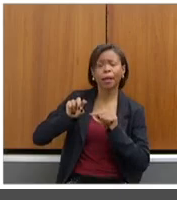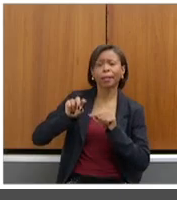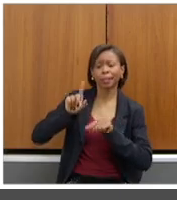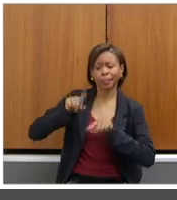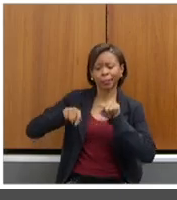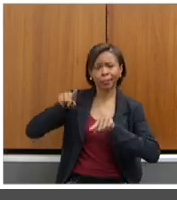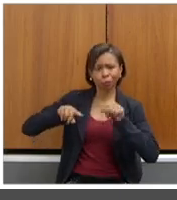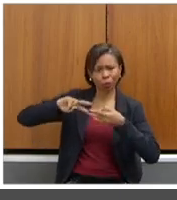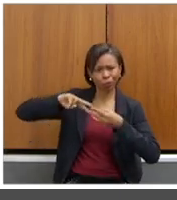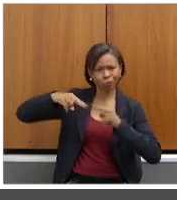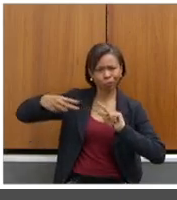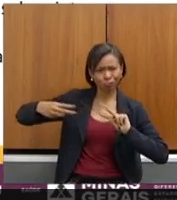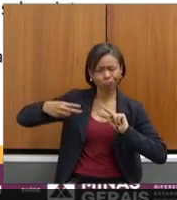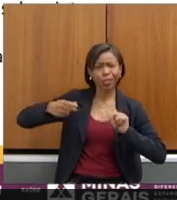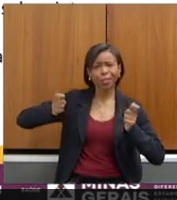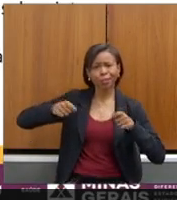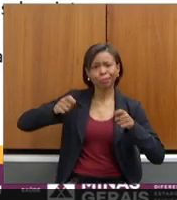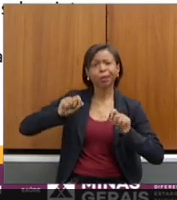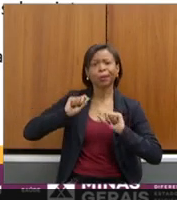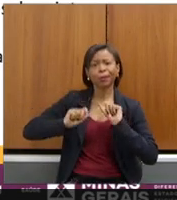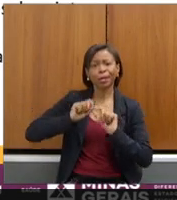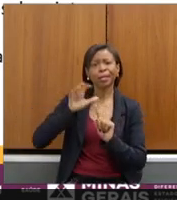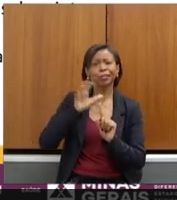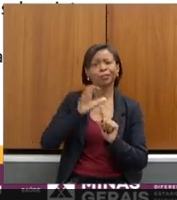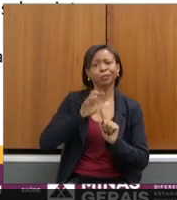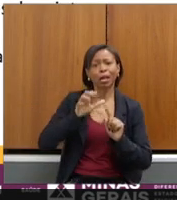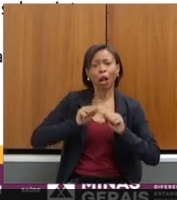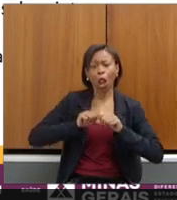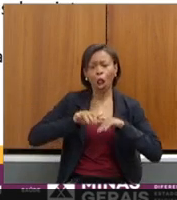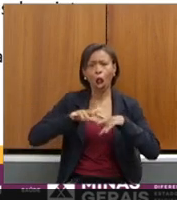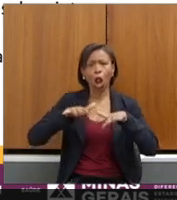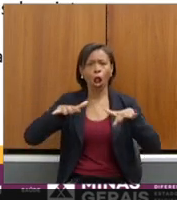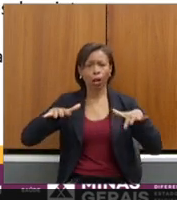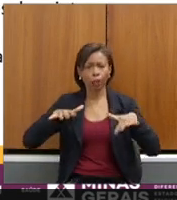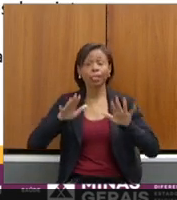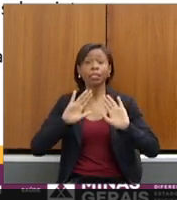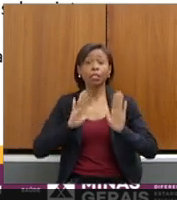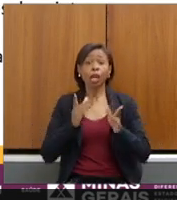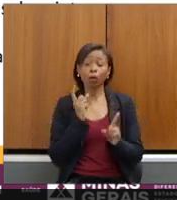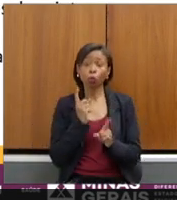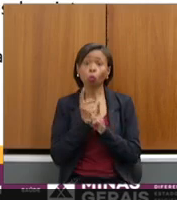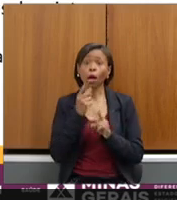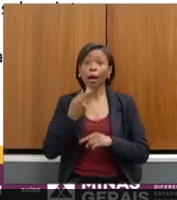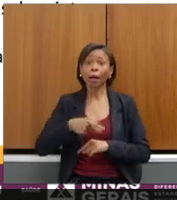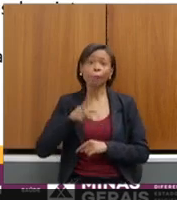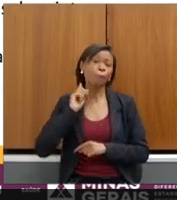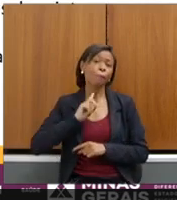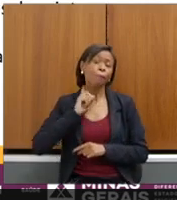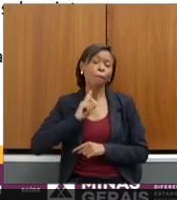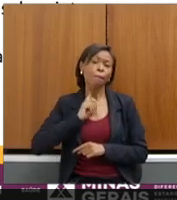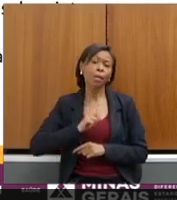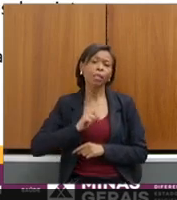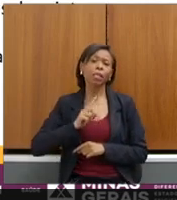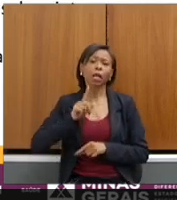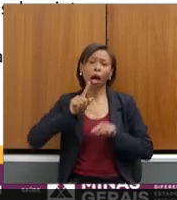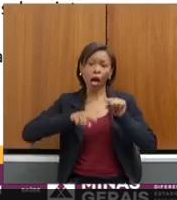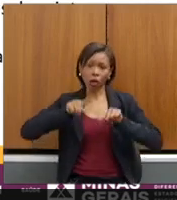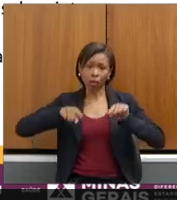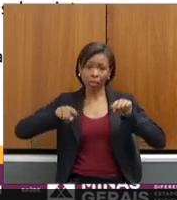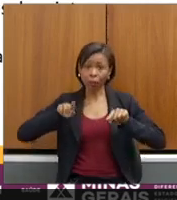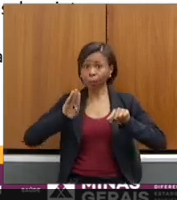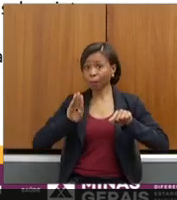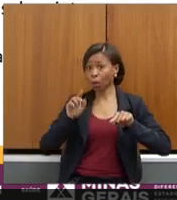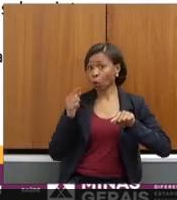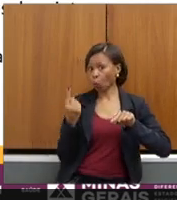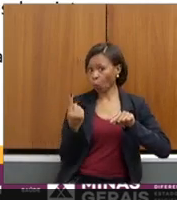influenciar no comportamento da epidemia já foi identificada em Minas a variante